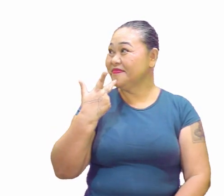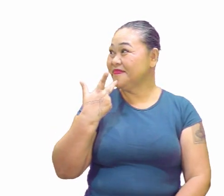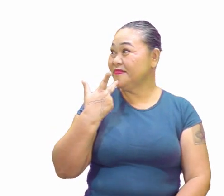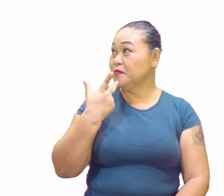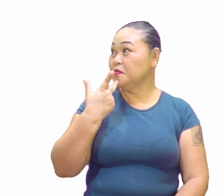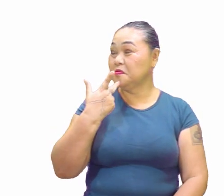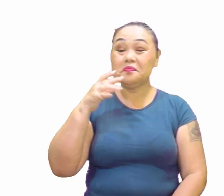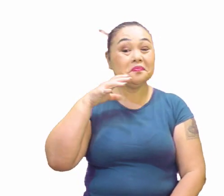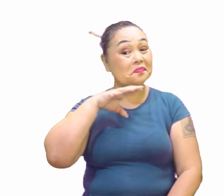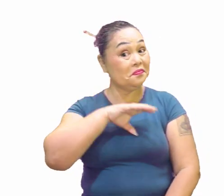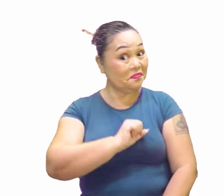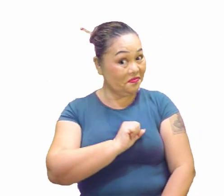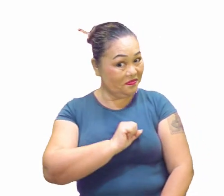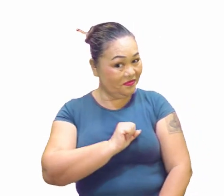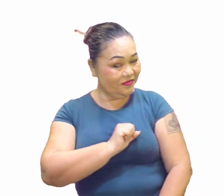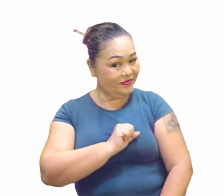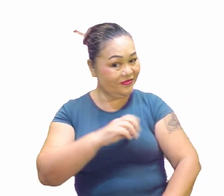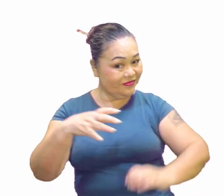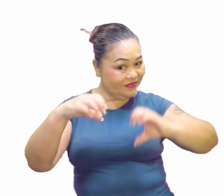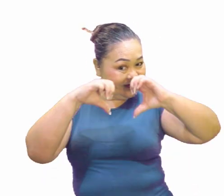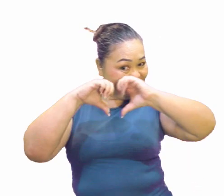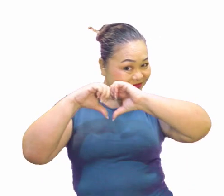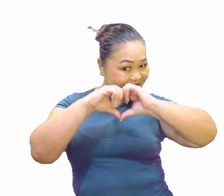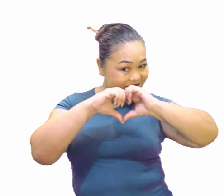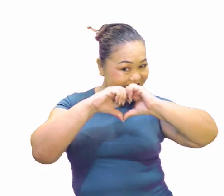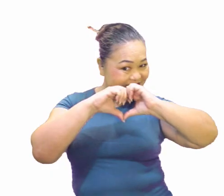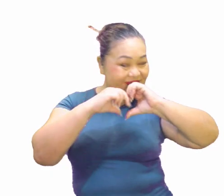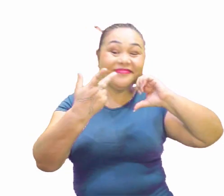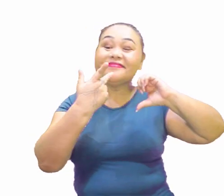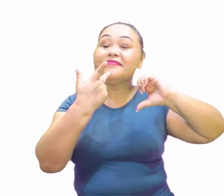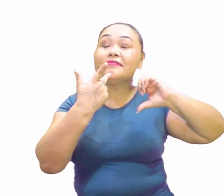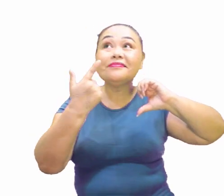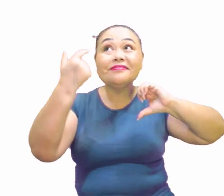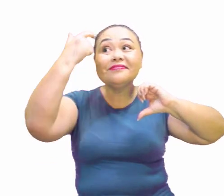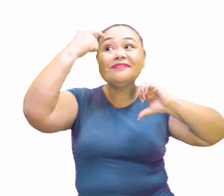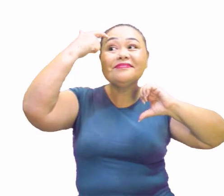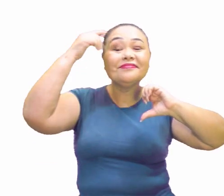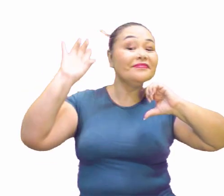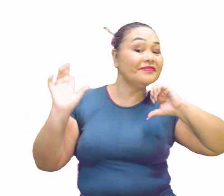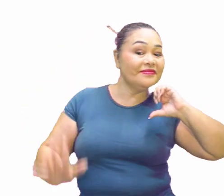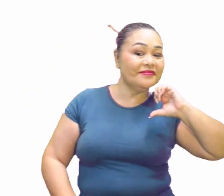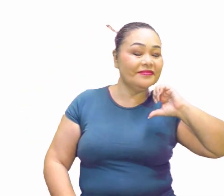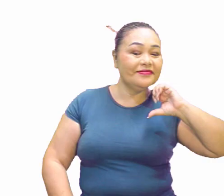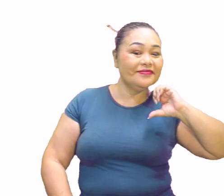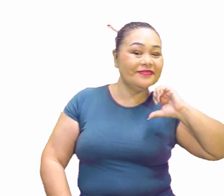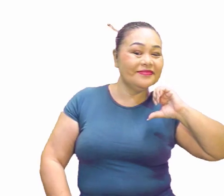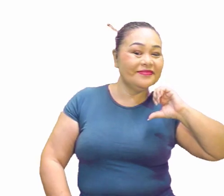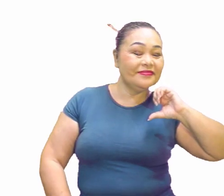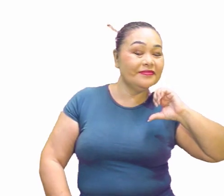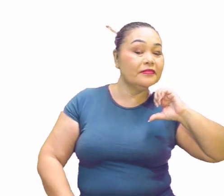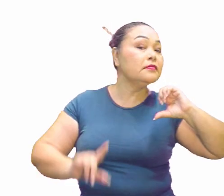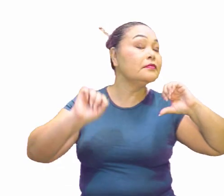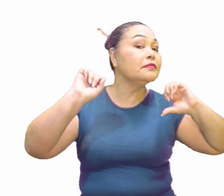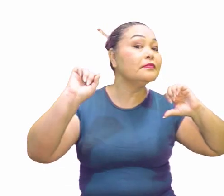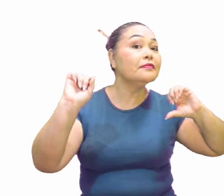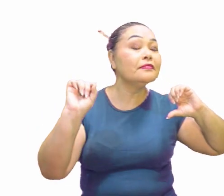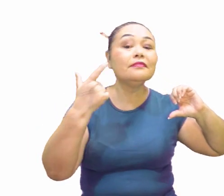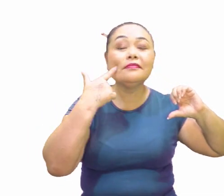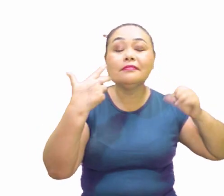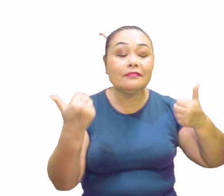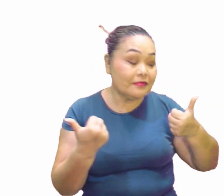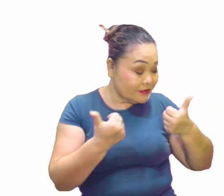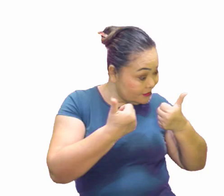Quando você fala do amor, e aí qual o sentimento que desperta? O que você quer? Quer